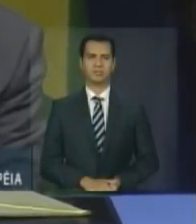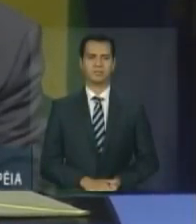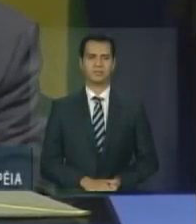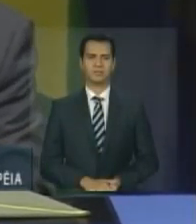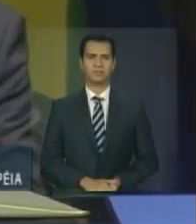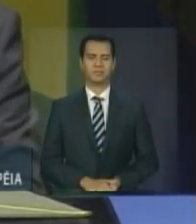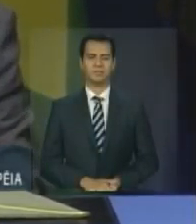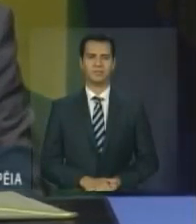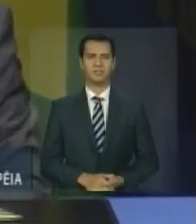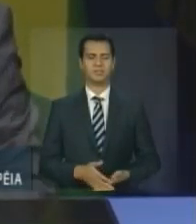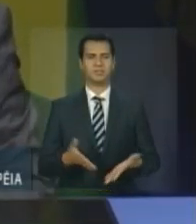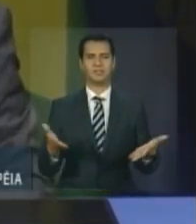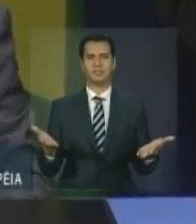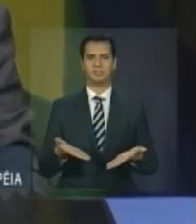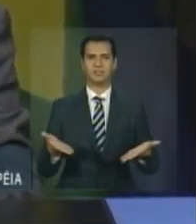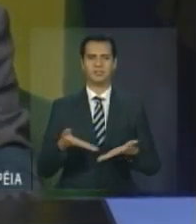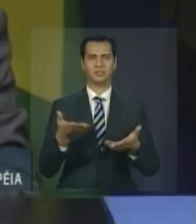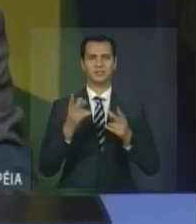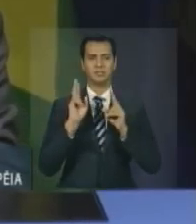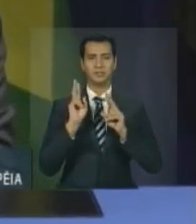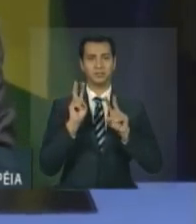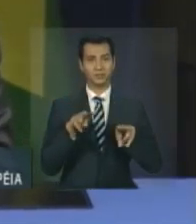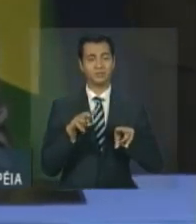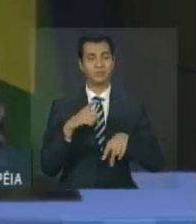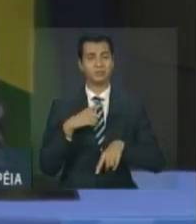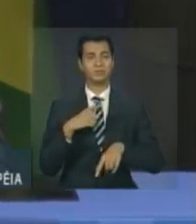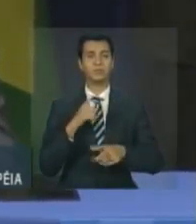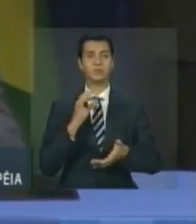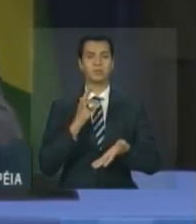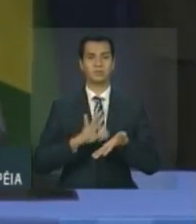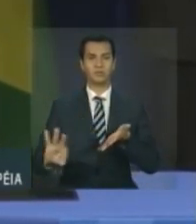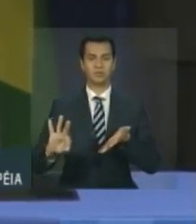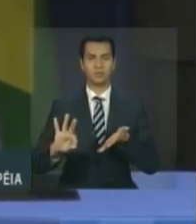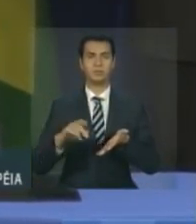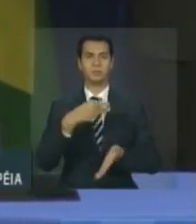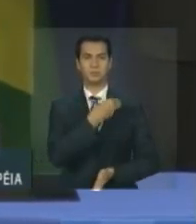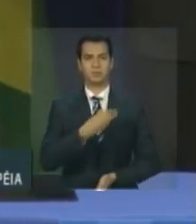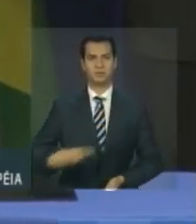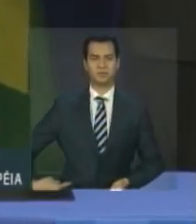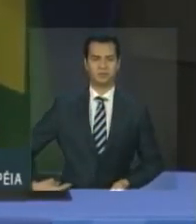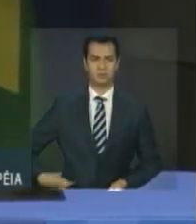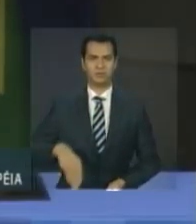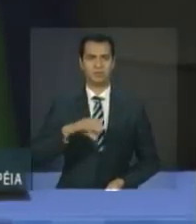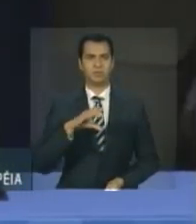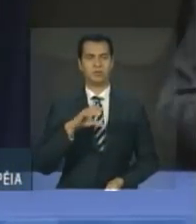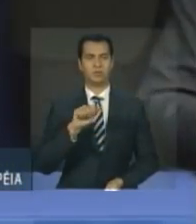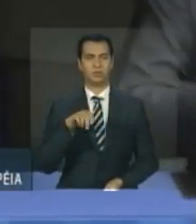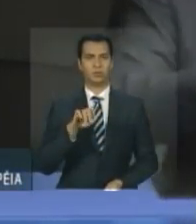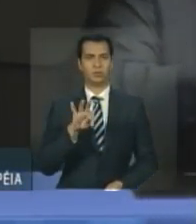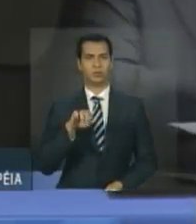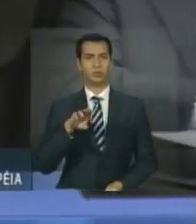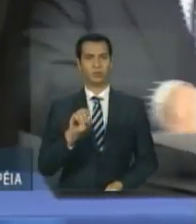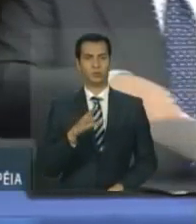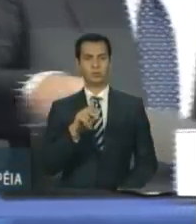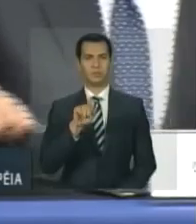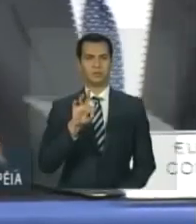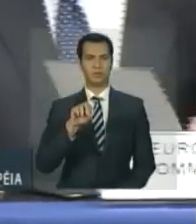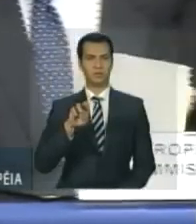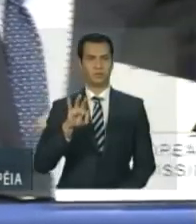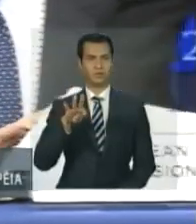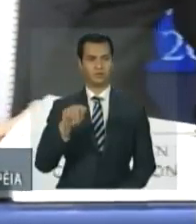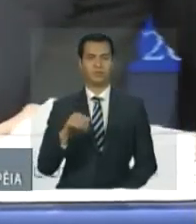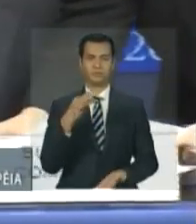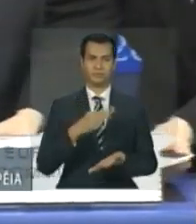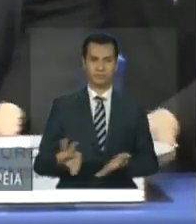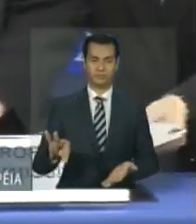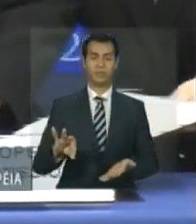áreas de transporte aéreo, tecnologia, políticas espaciais, cooperação cultural